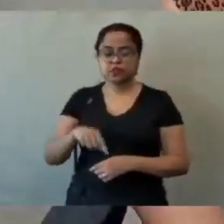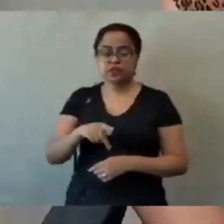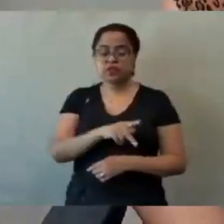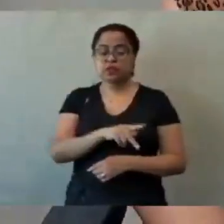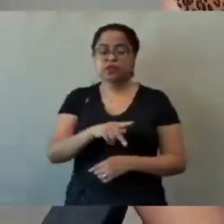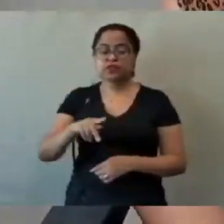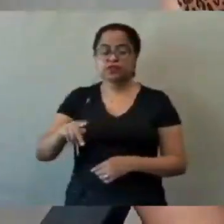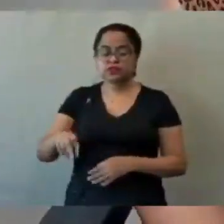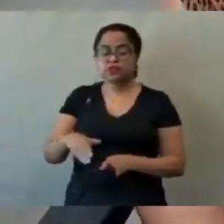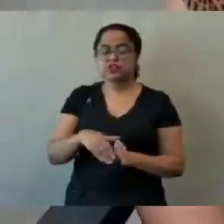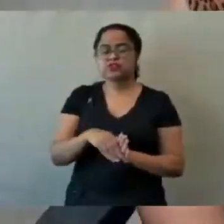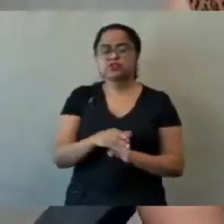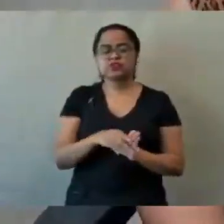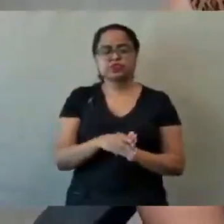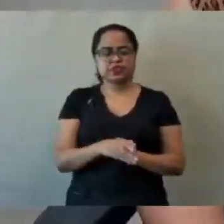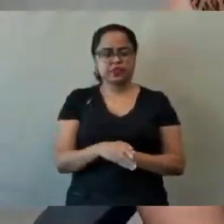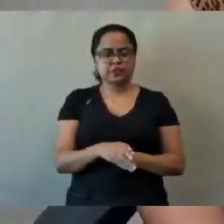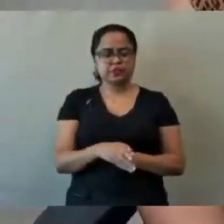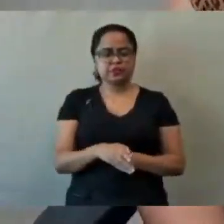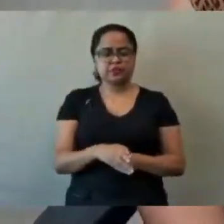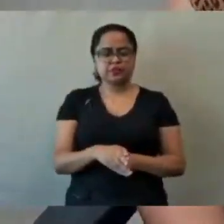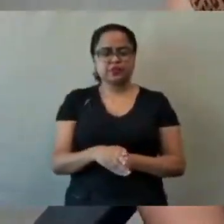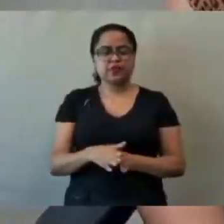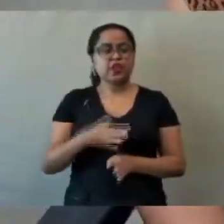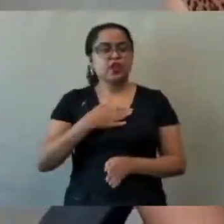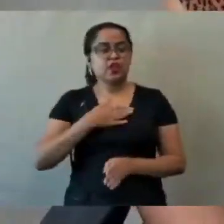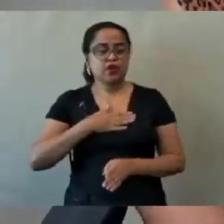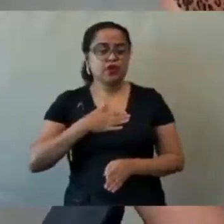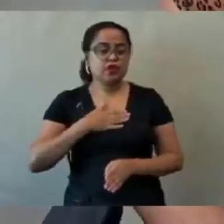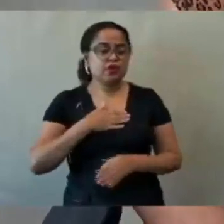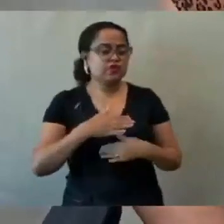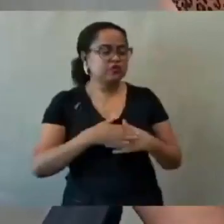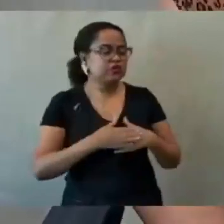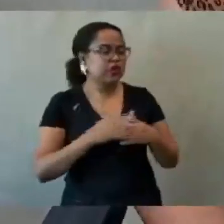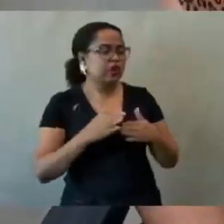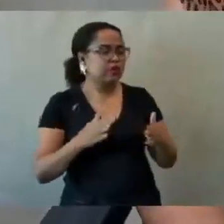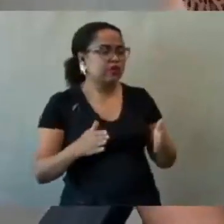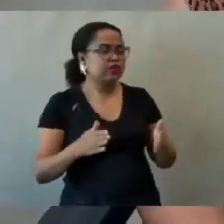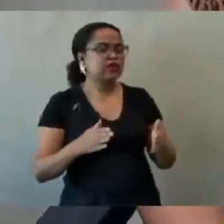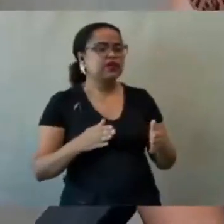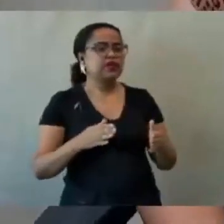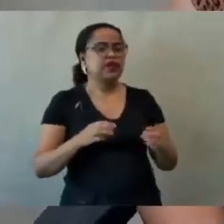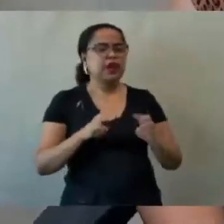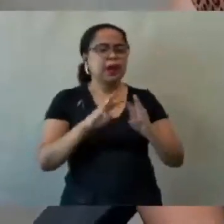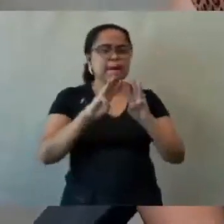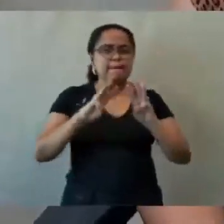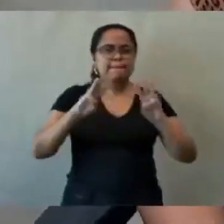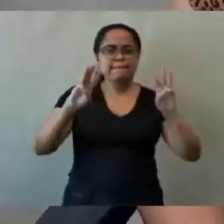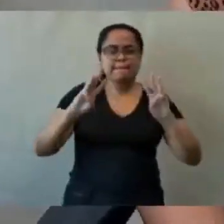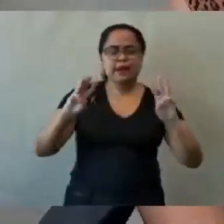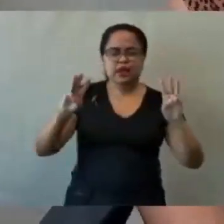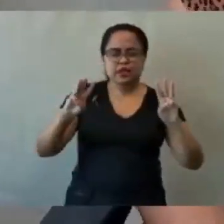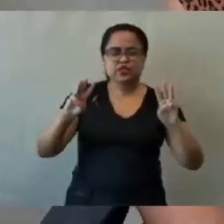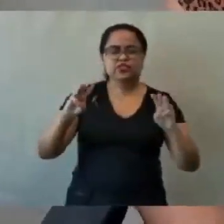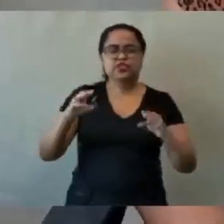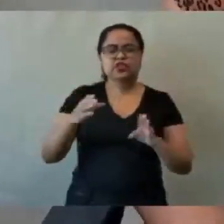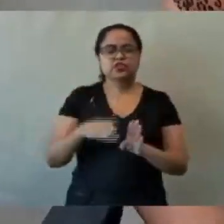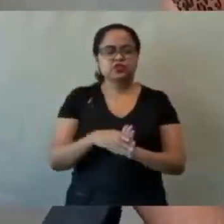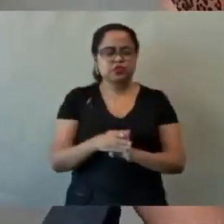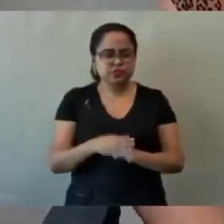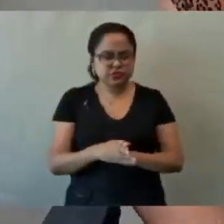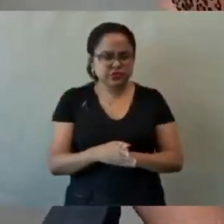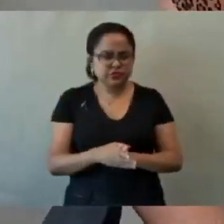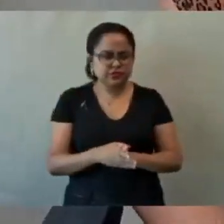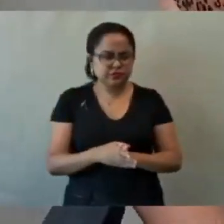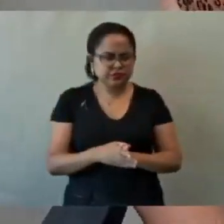do Conselho. Eu gosto sempre de abrir aqui a página do Conselho e lembrar que o Conselho Municipal é um órgão